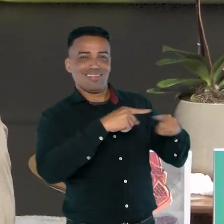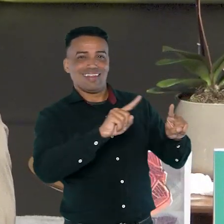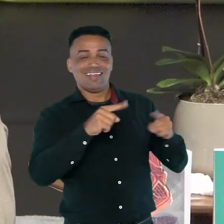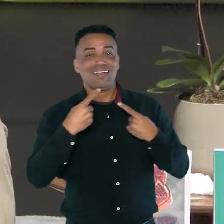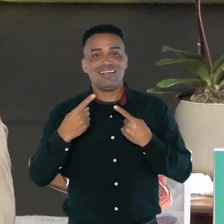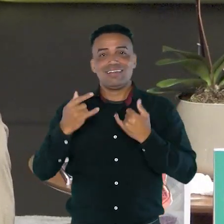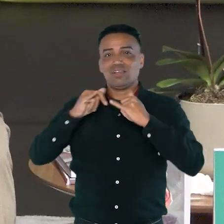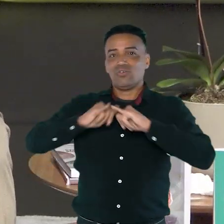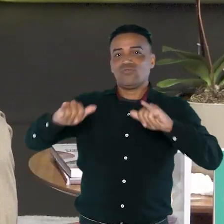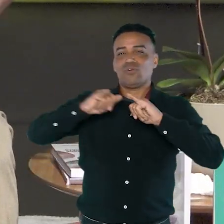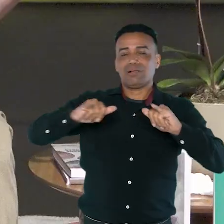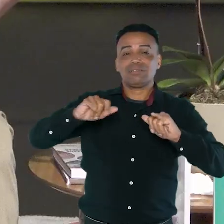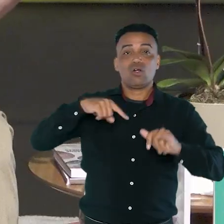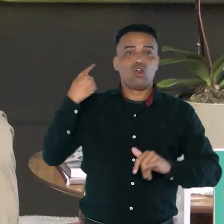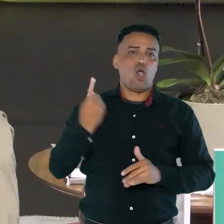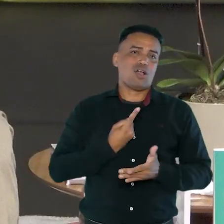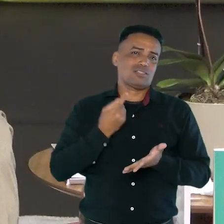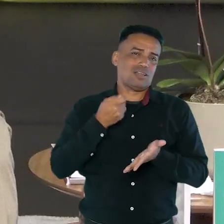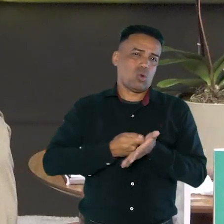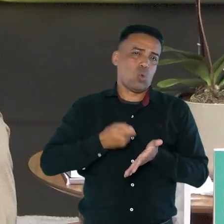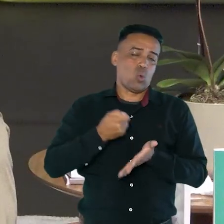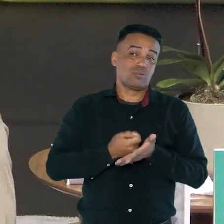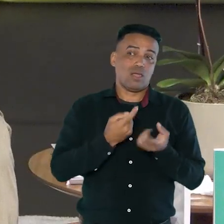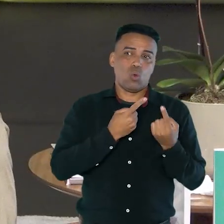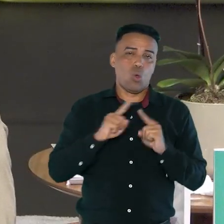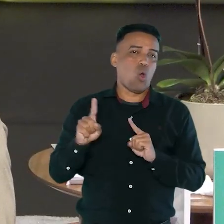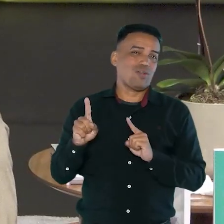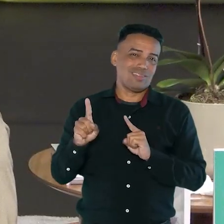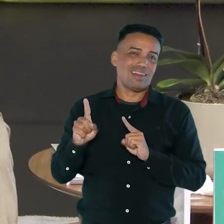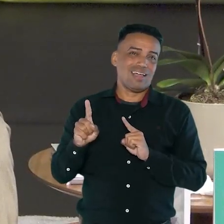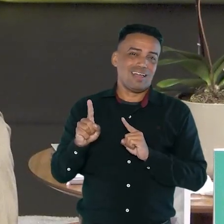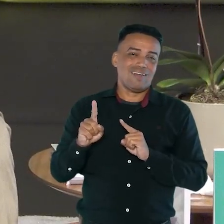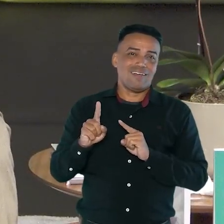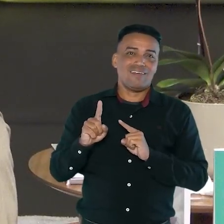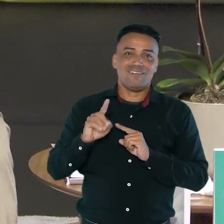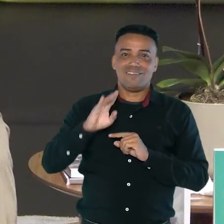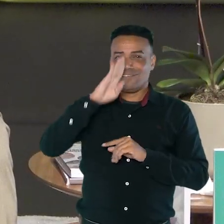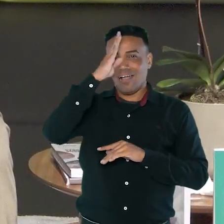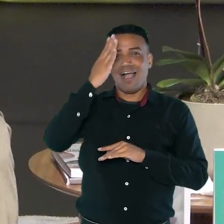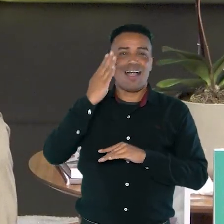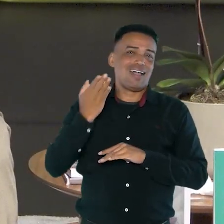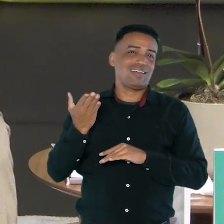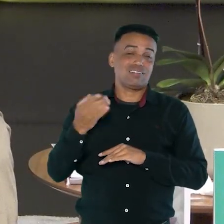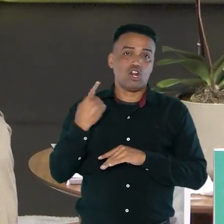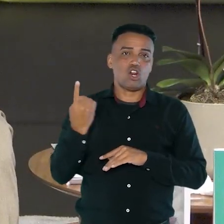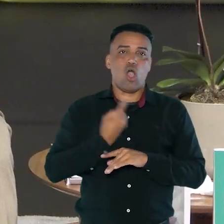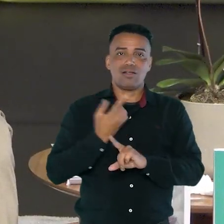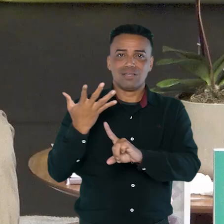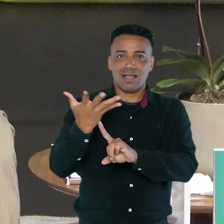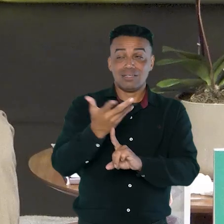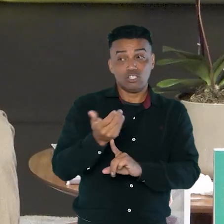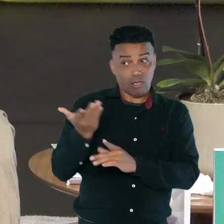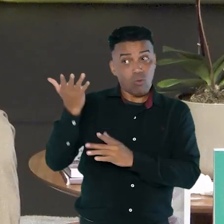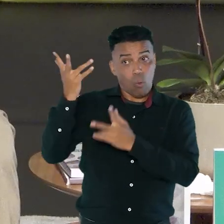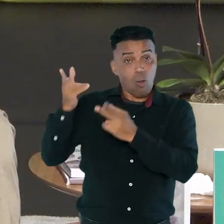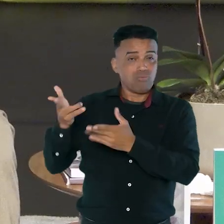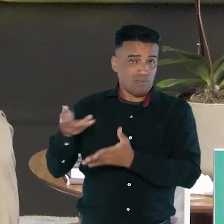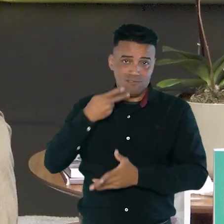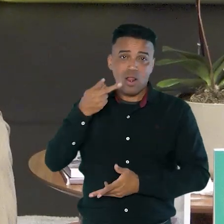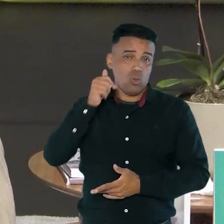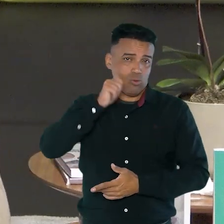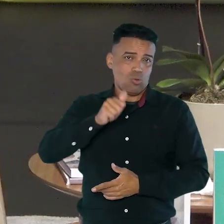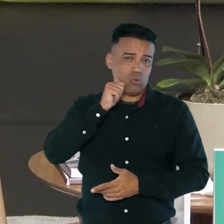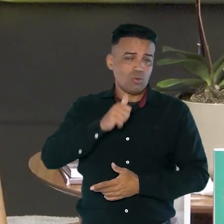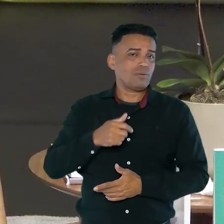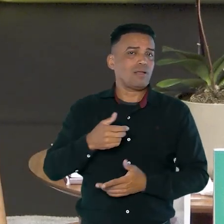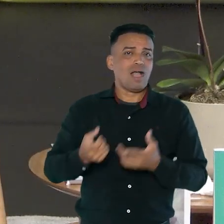informação. E a nossa luta é contra a informação, porque nós somos artistas. Como ela disse,